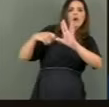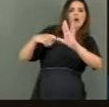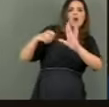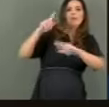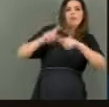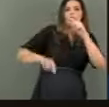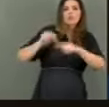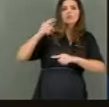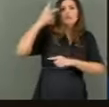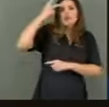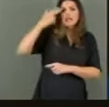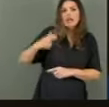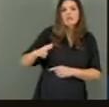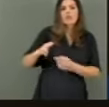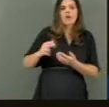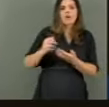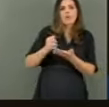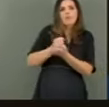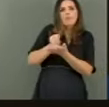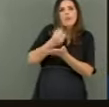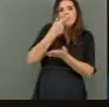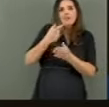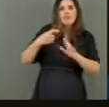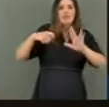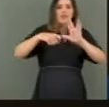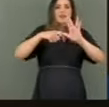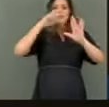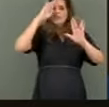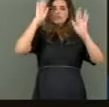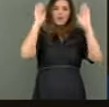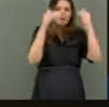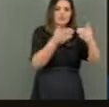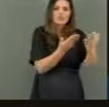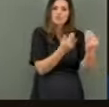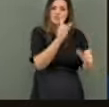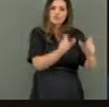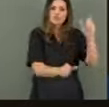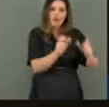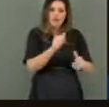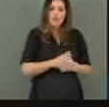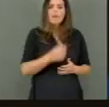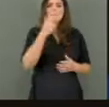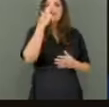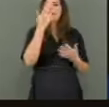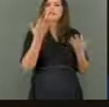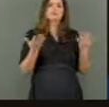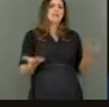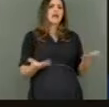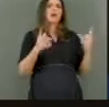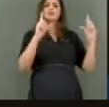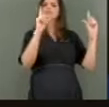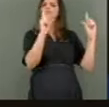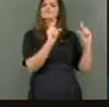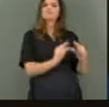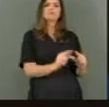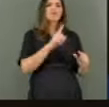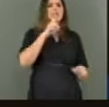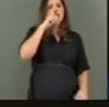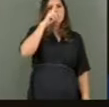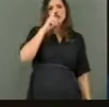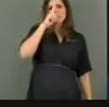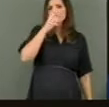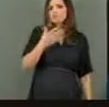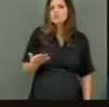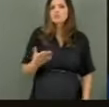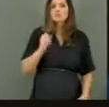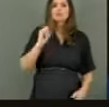e medicinal é principalmente com os nossos jovens. Minimiza a percepção dos riscos e